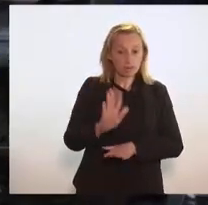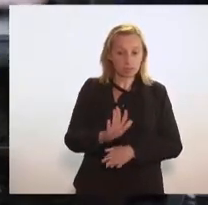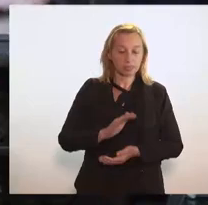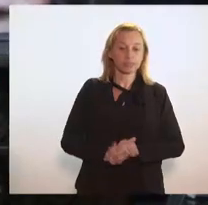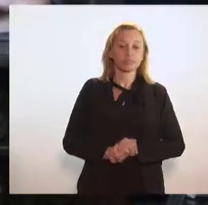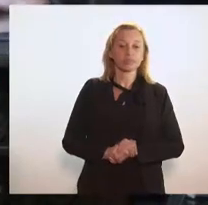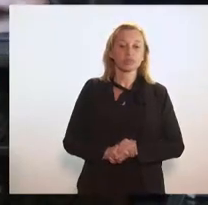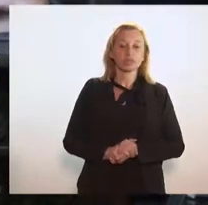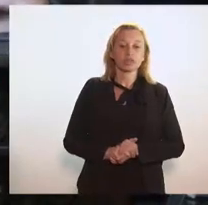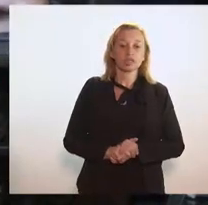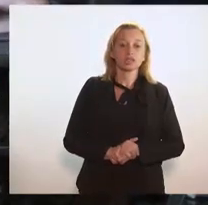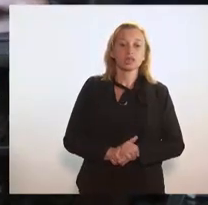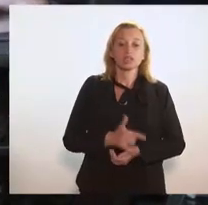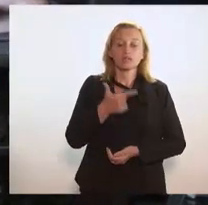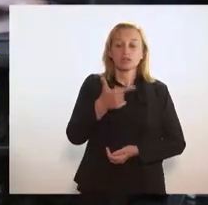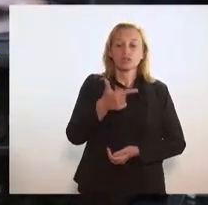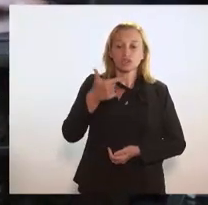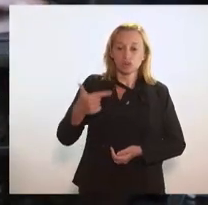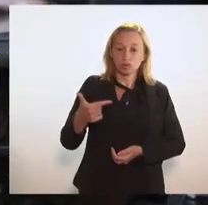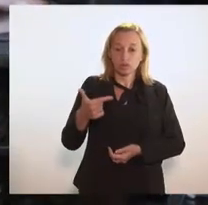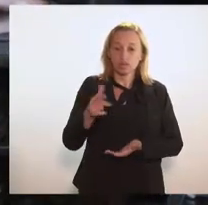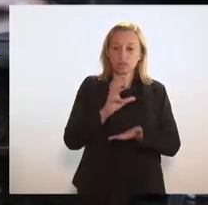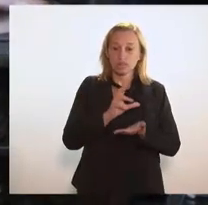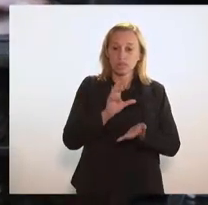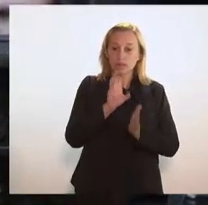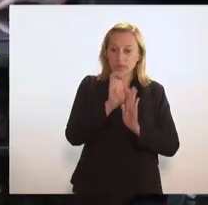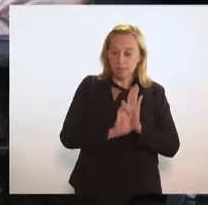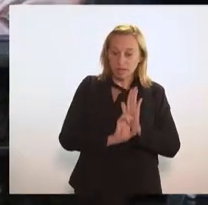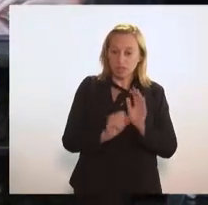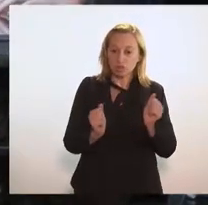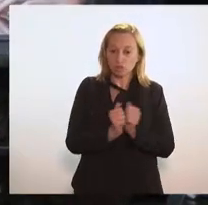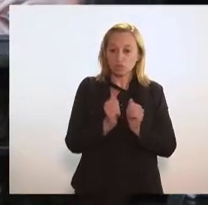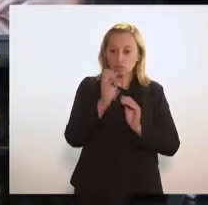tempo de 22 emendas ao projeto